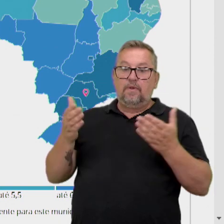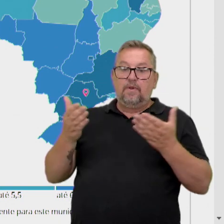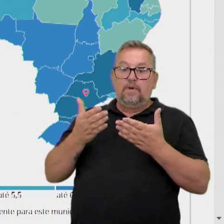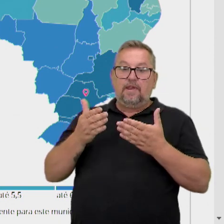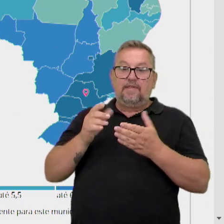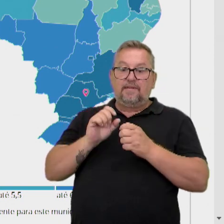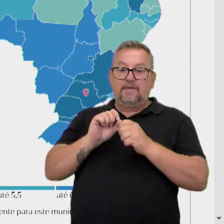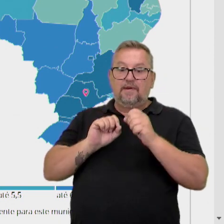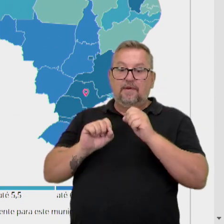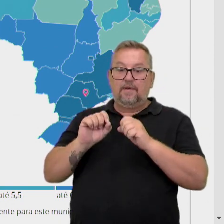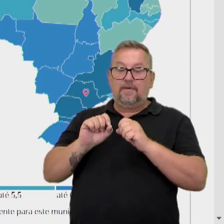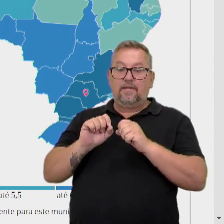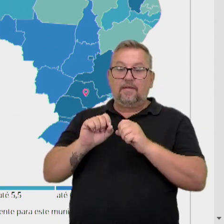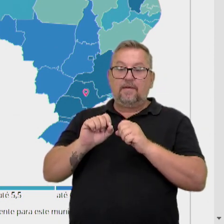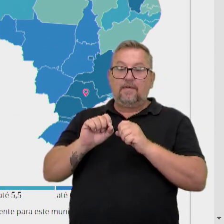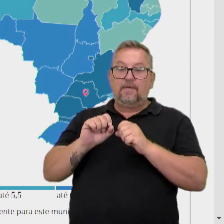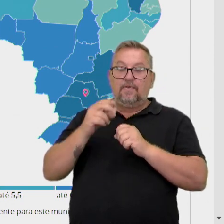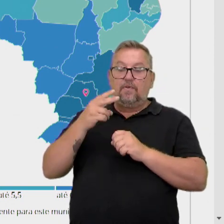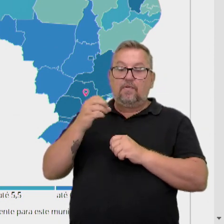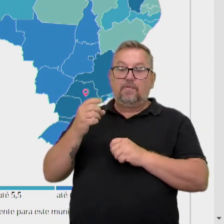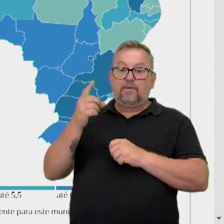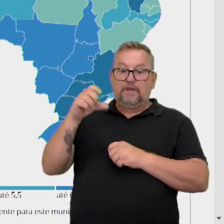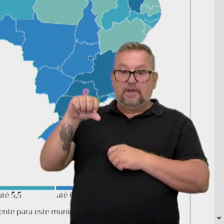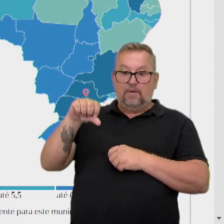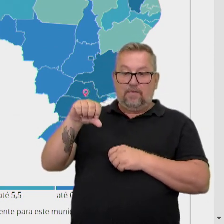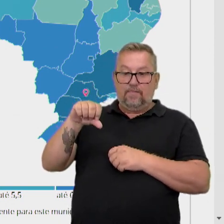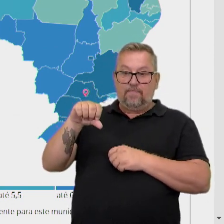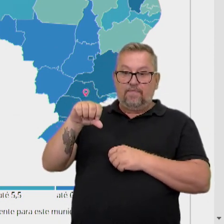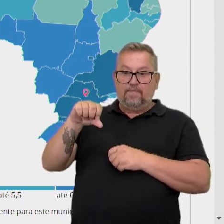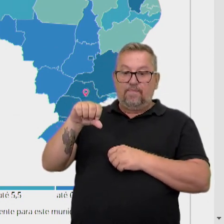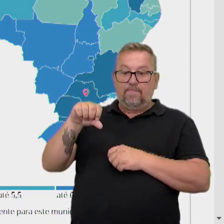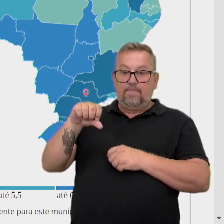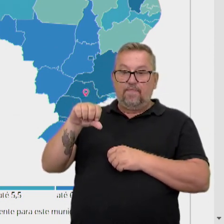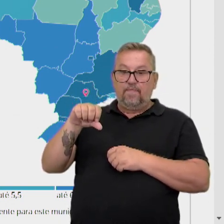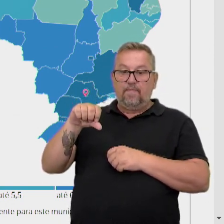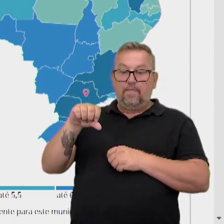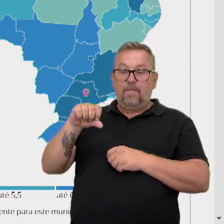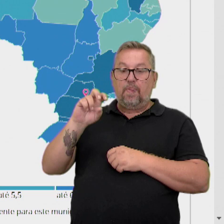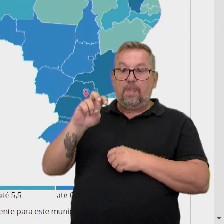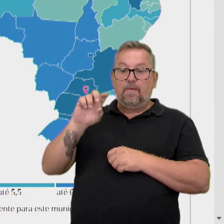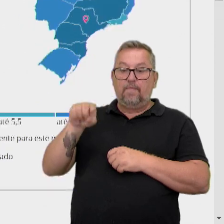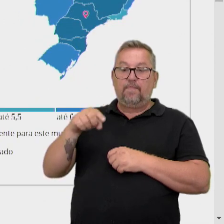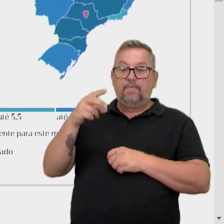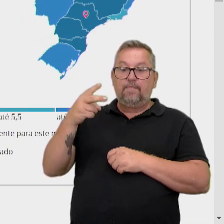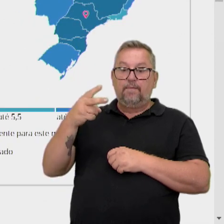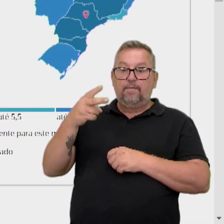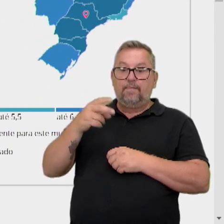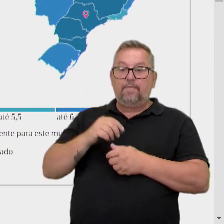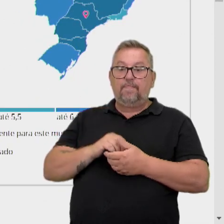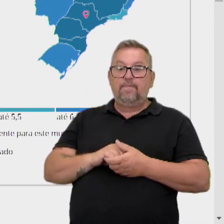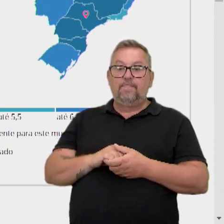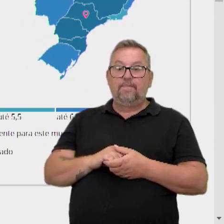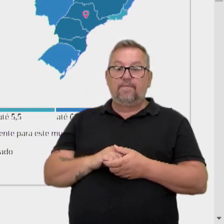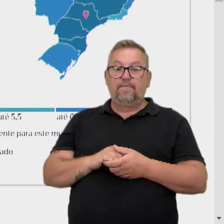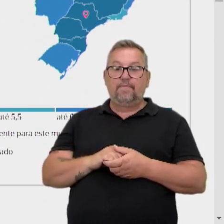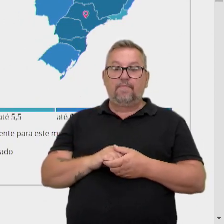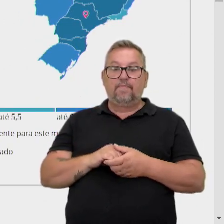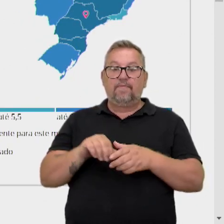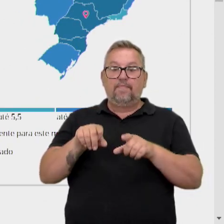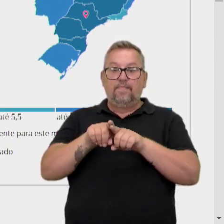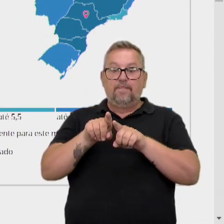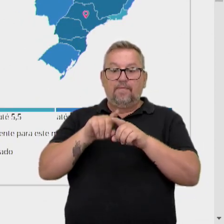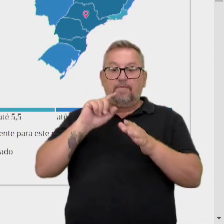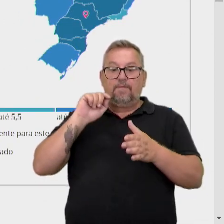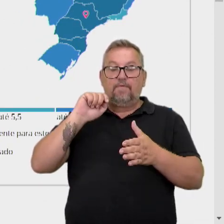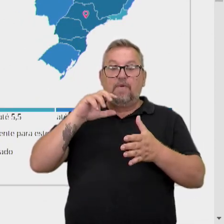IDEB de 2019 dos anos finais do fundamental está em 5,2. Aí tem a quantidade